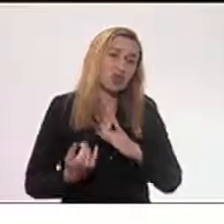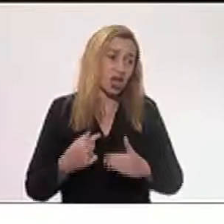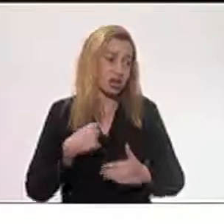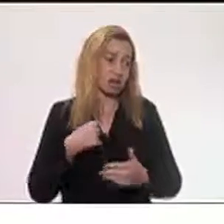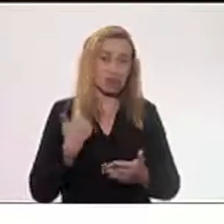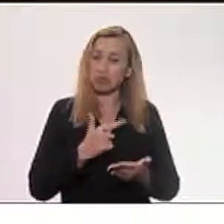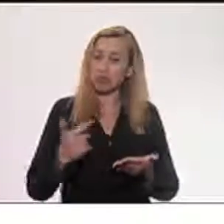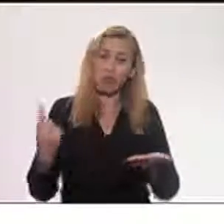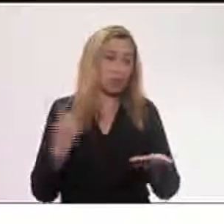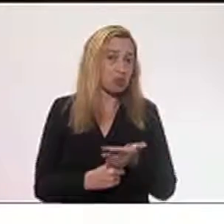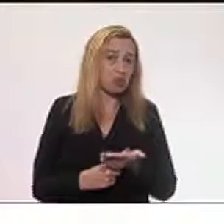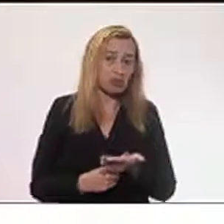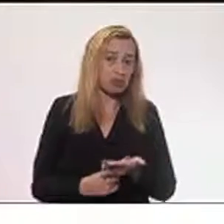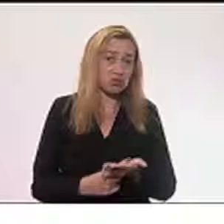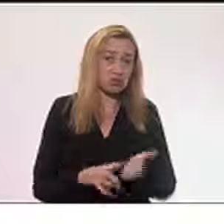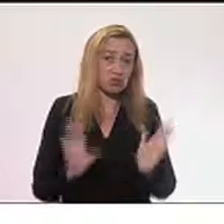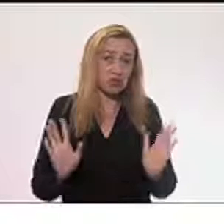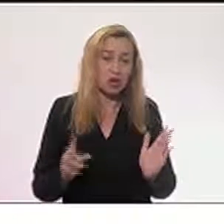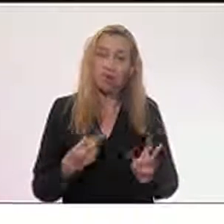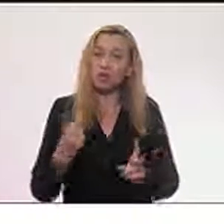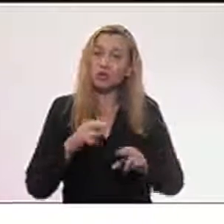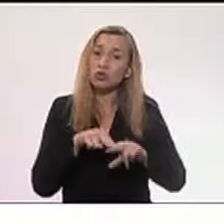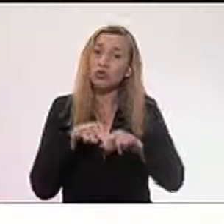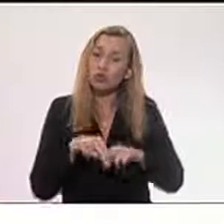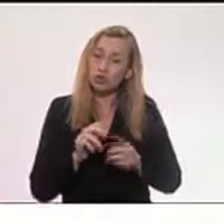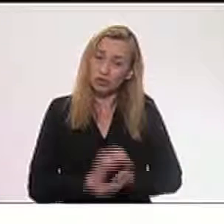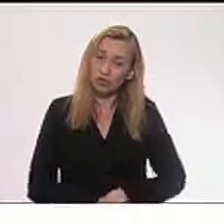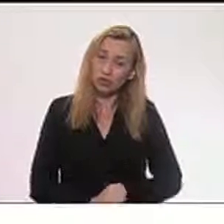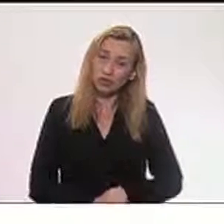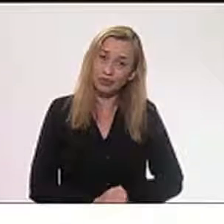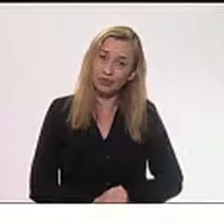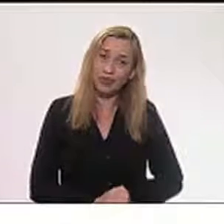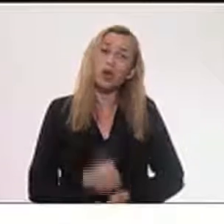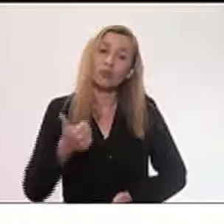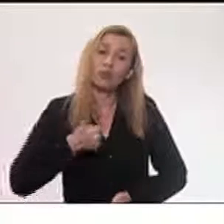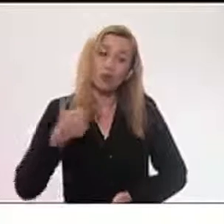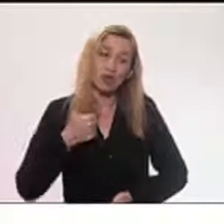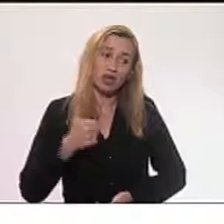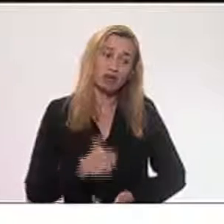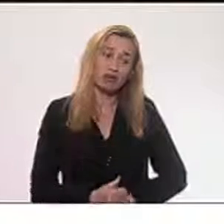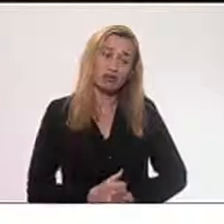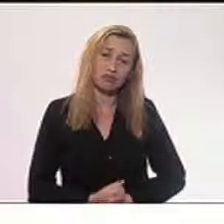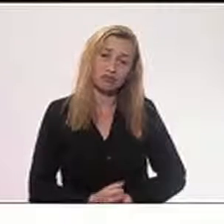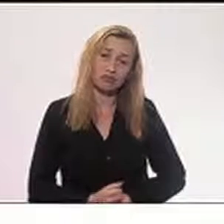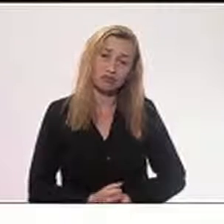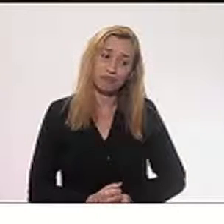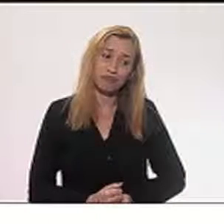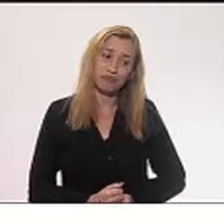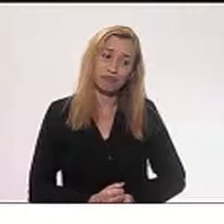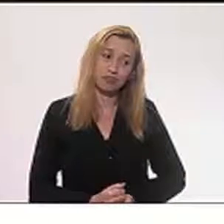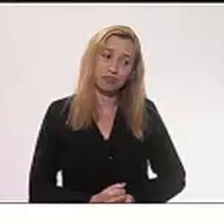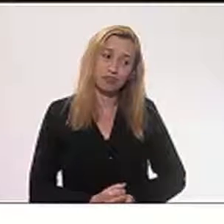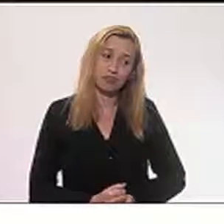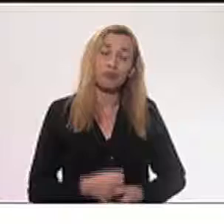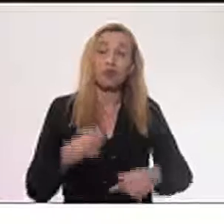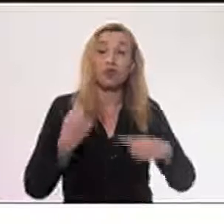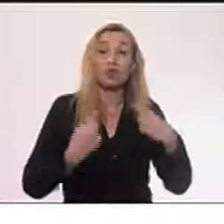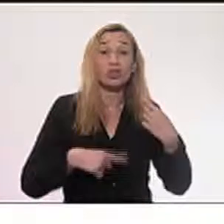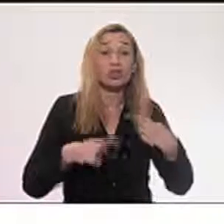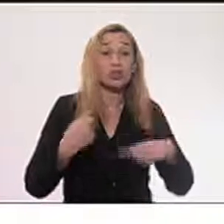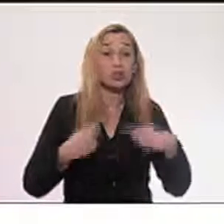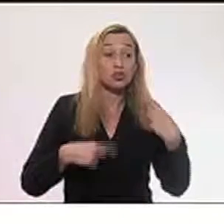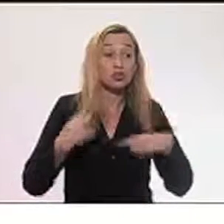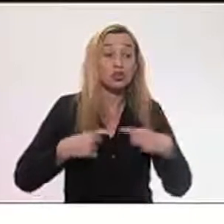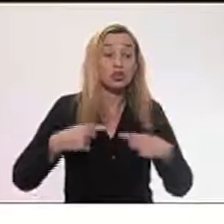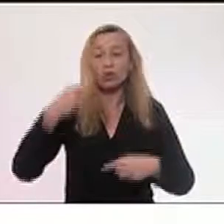compromisso, e principalmente por duas razões. Uma tem a ver com o debate